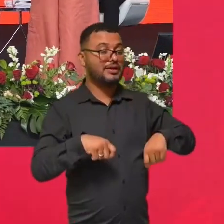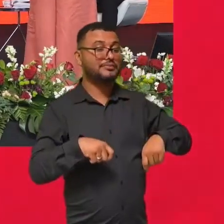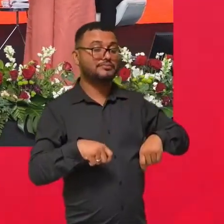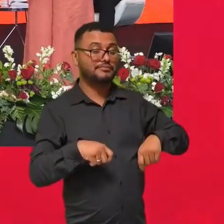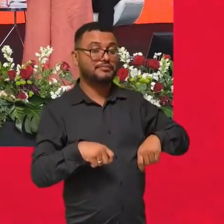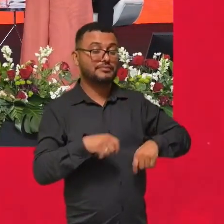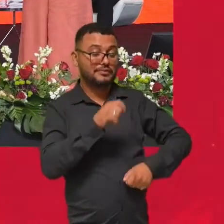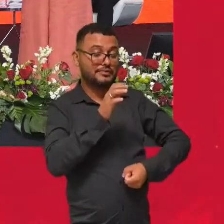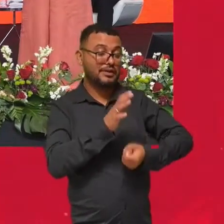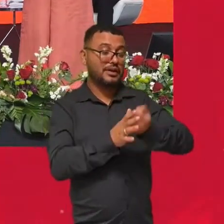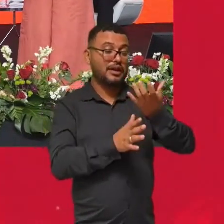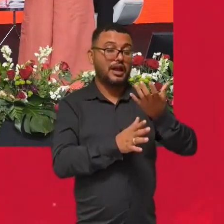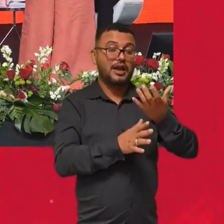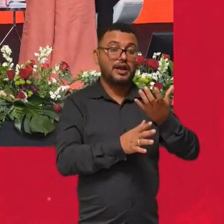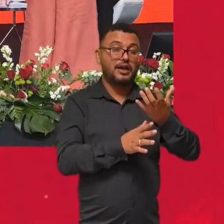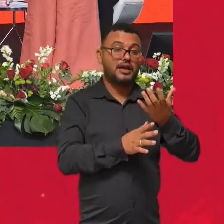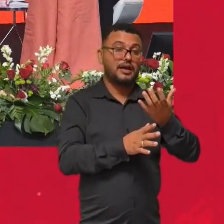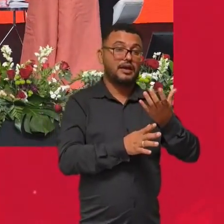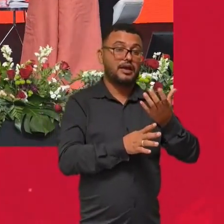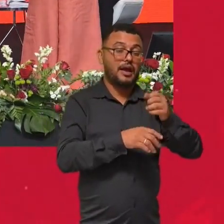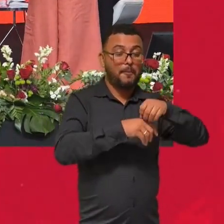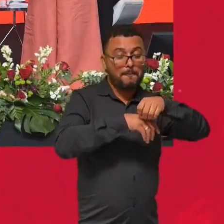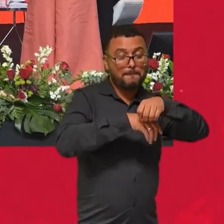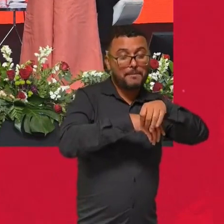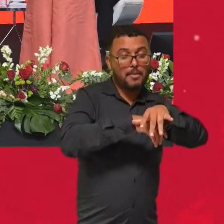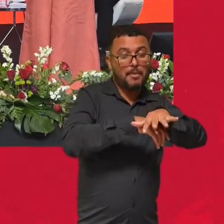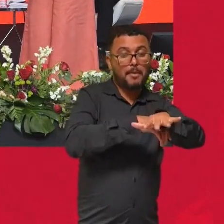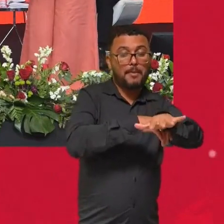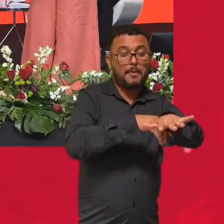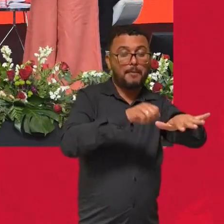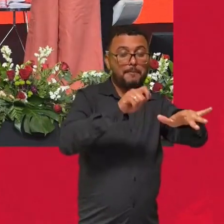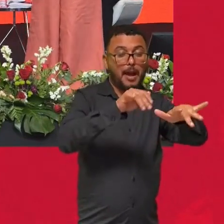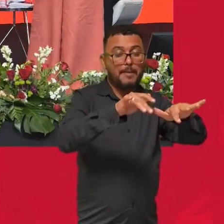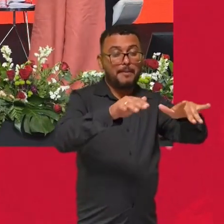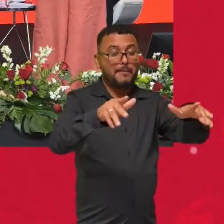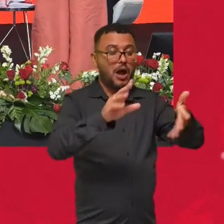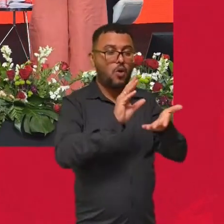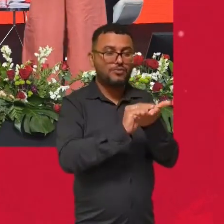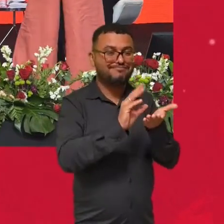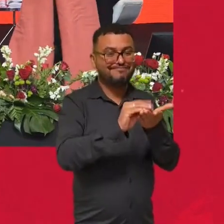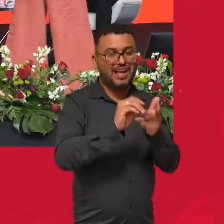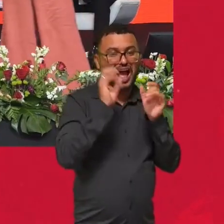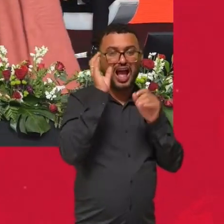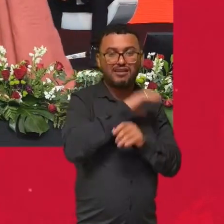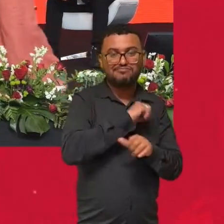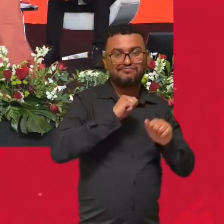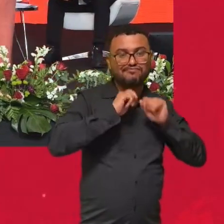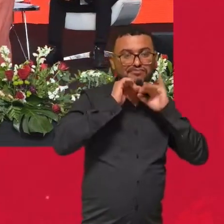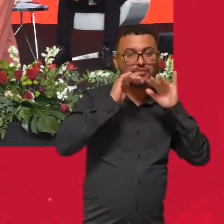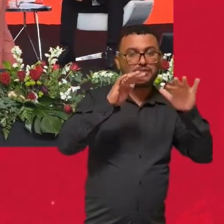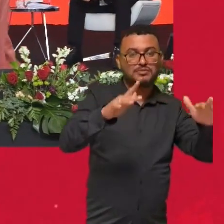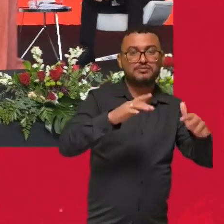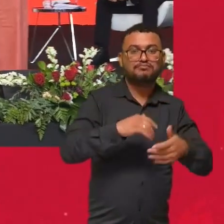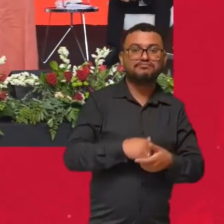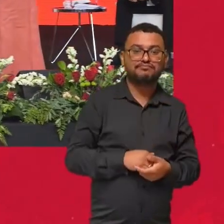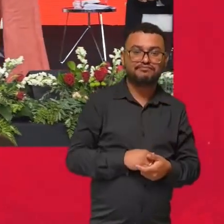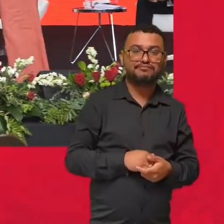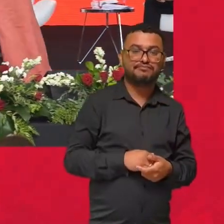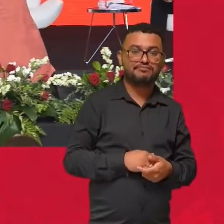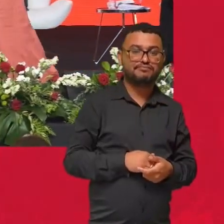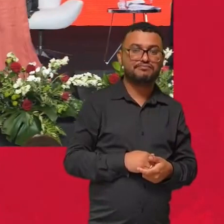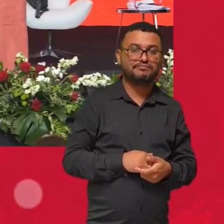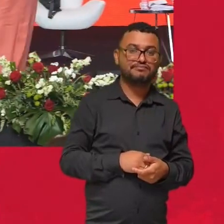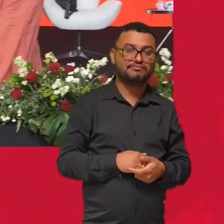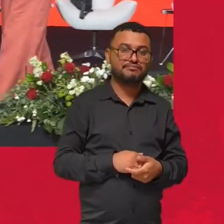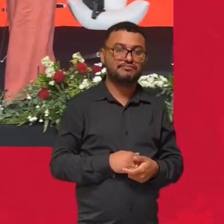e disseminar conteúdos. Isso hoje está sendo utilizado e bastante estudado em alguns países,